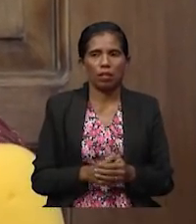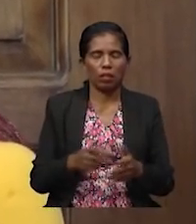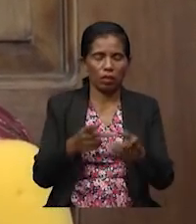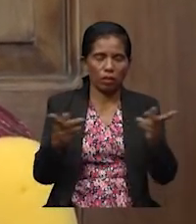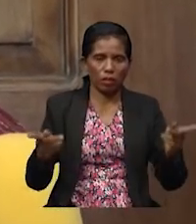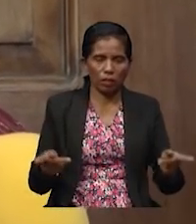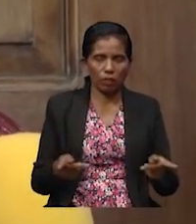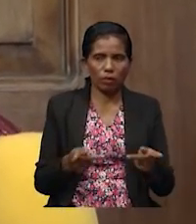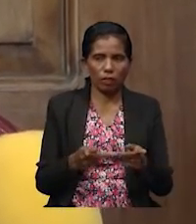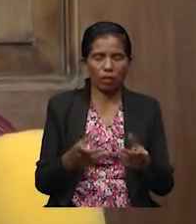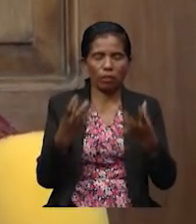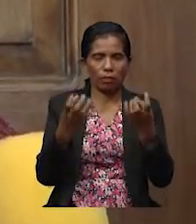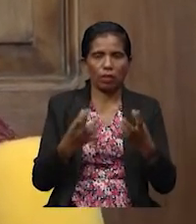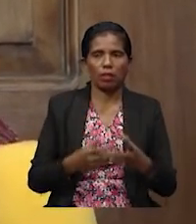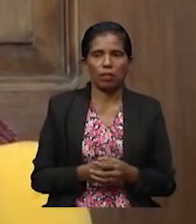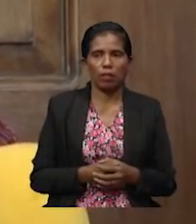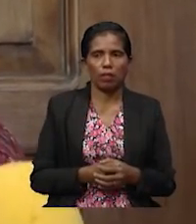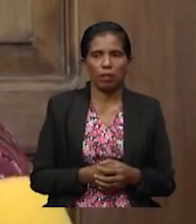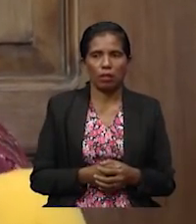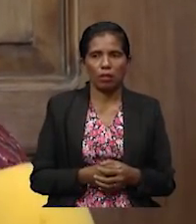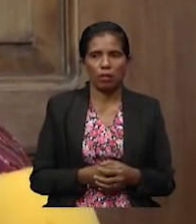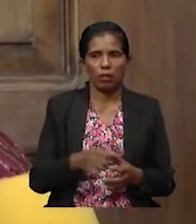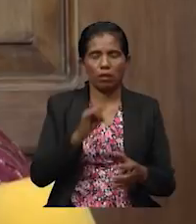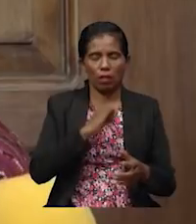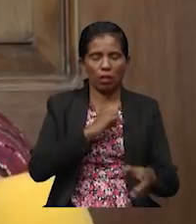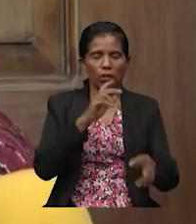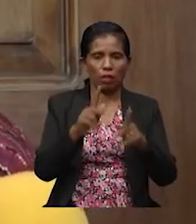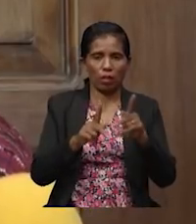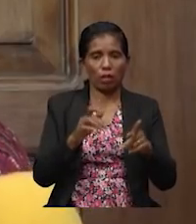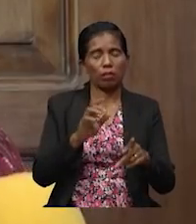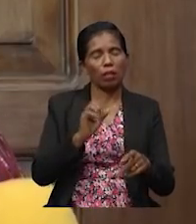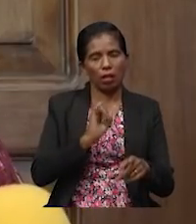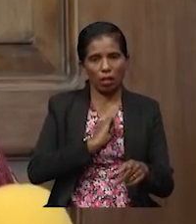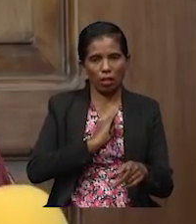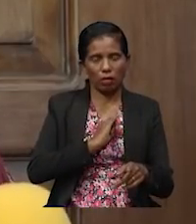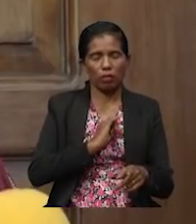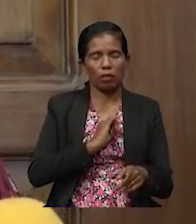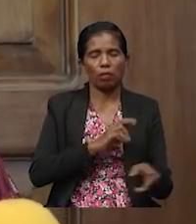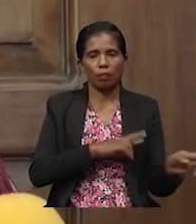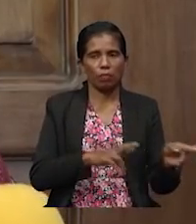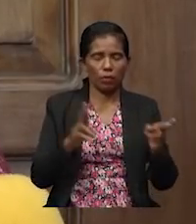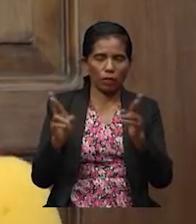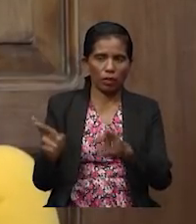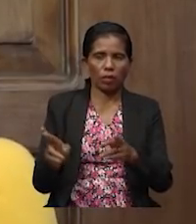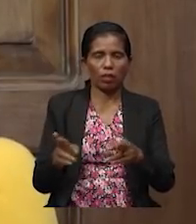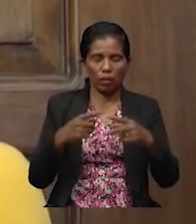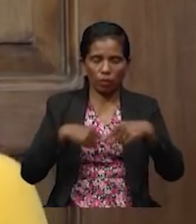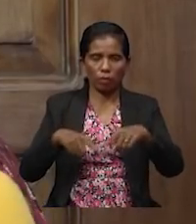Fatim Barak, hao pessoalmente pronto a tubar na